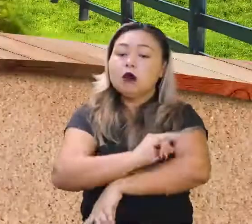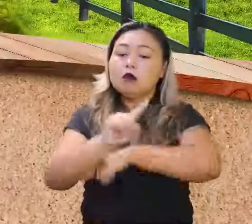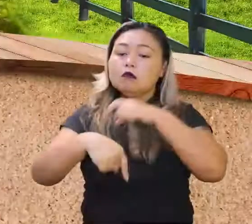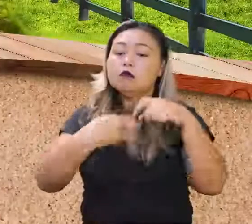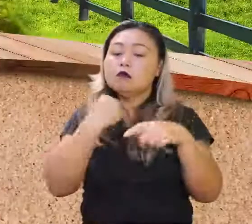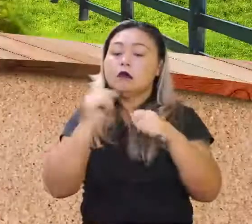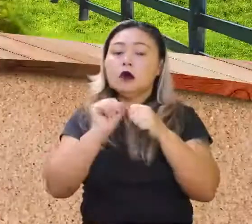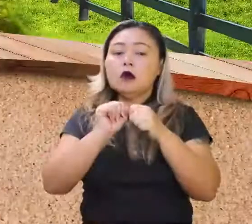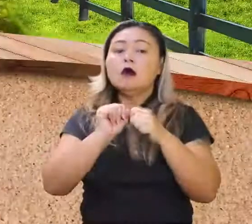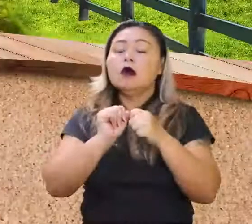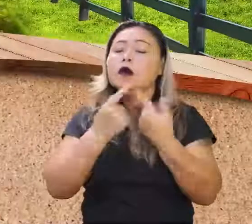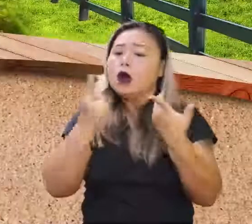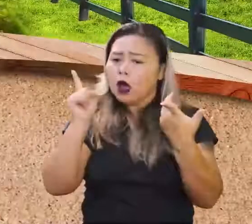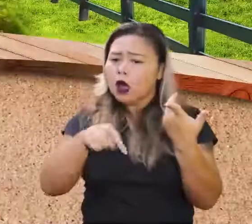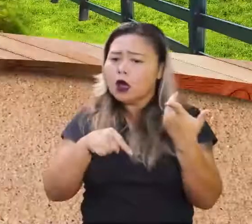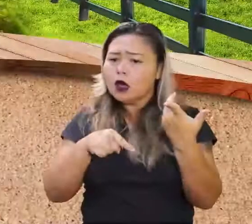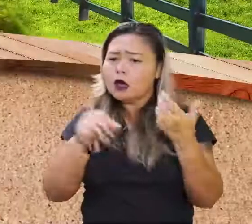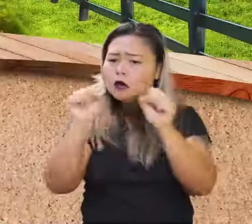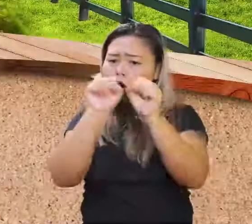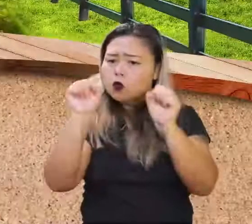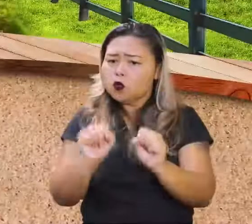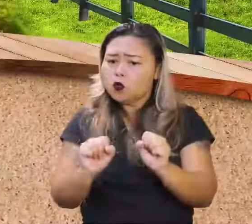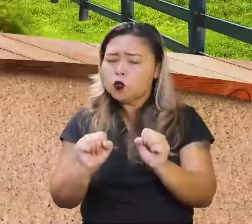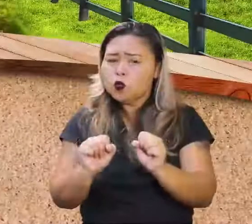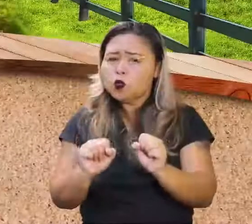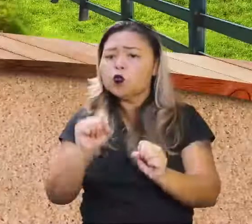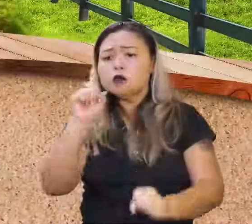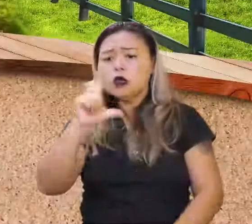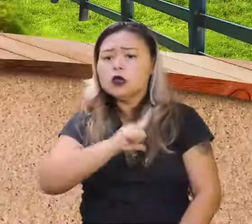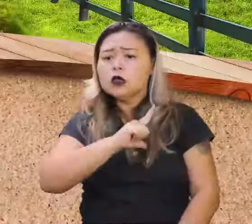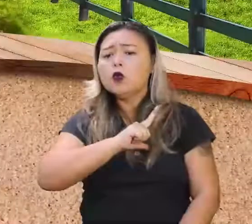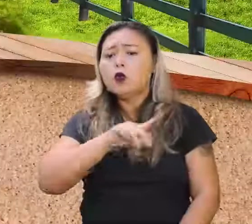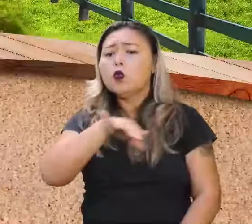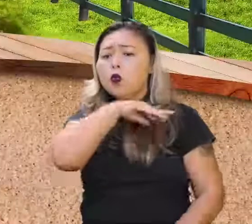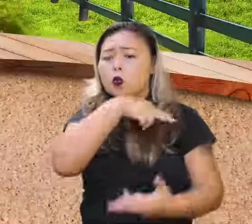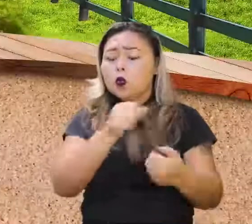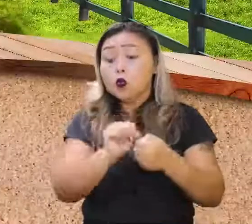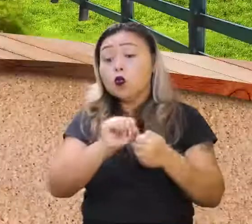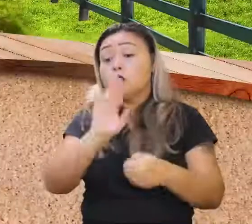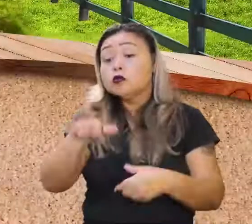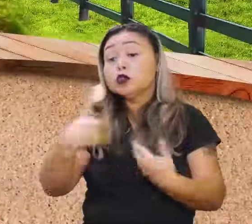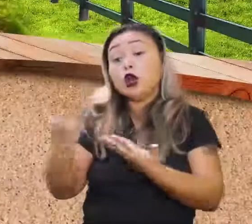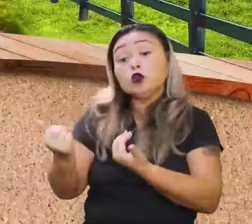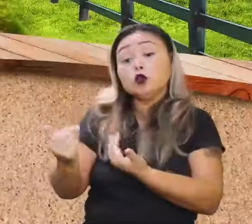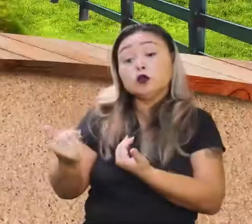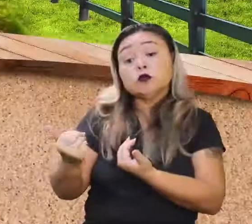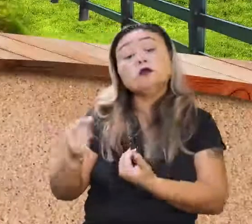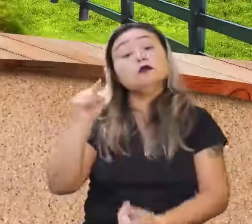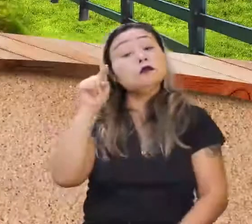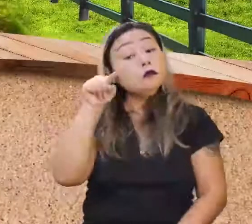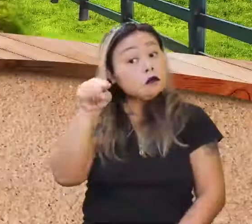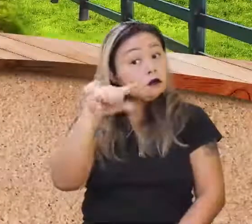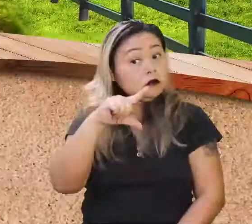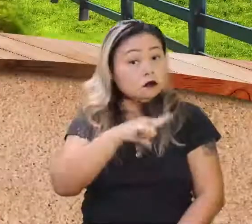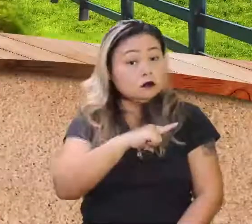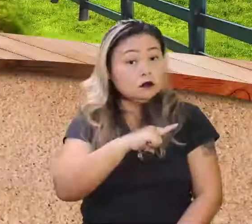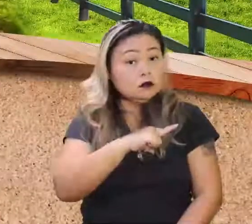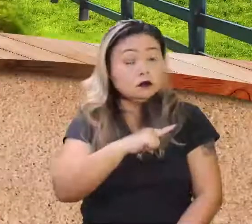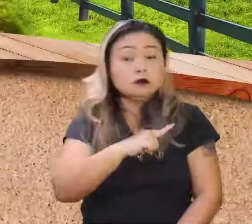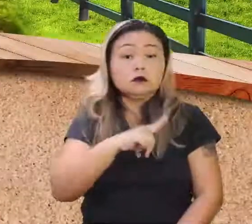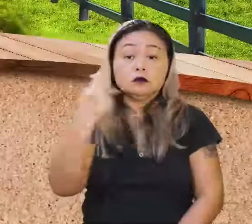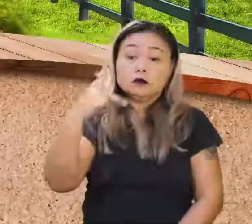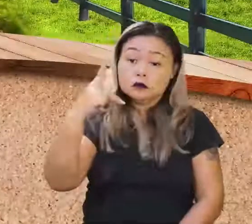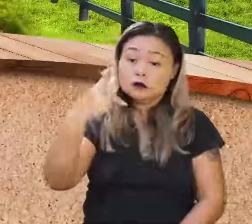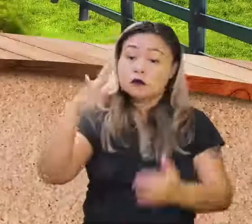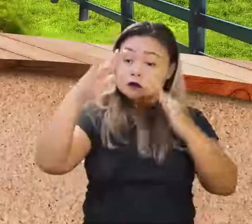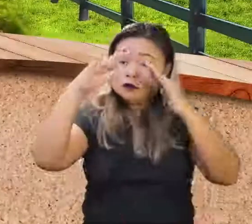o sistema intensivo para engorda, nós temos já que ter um animal, né, na idade jovem. Então, você vai ter, na